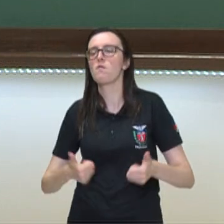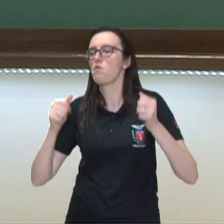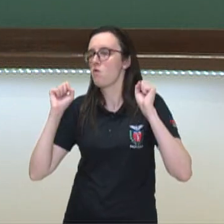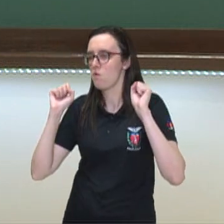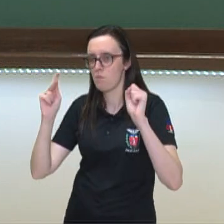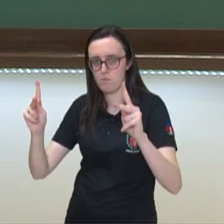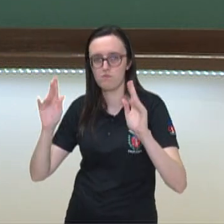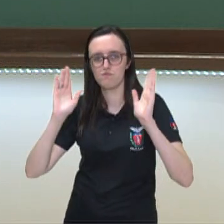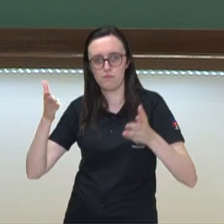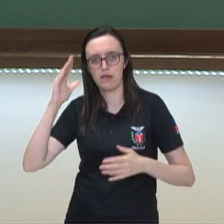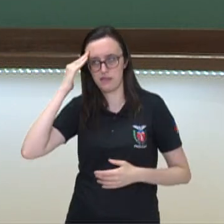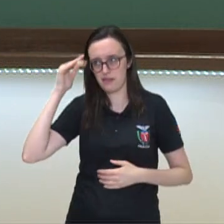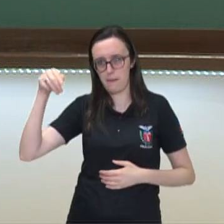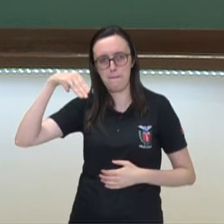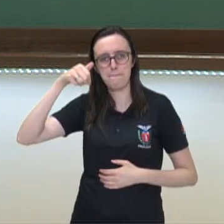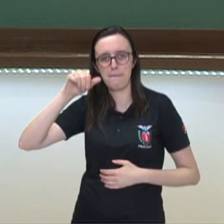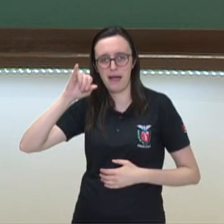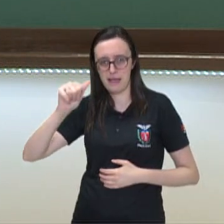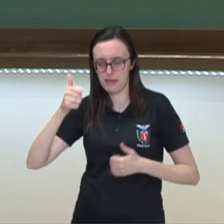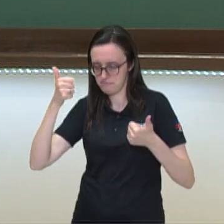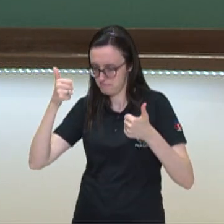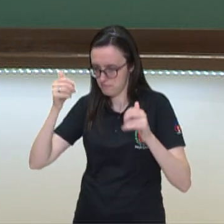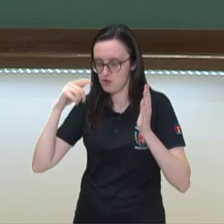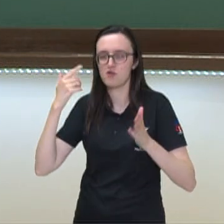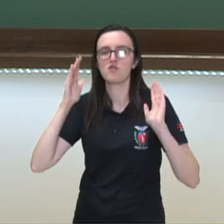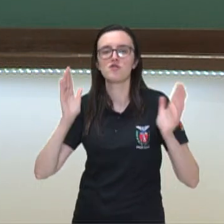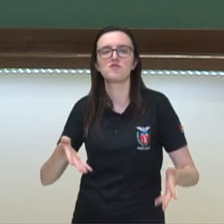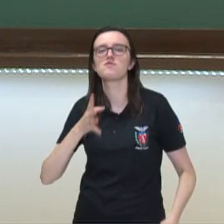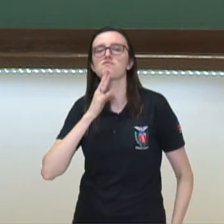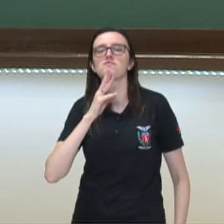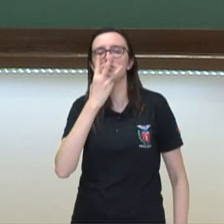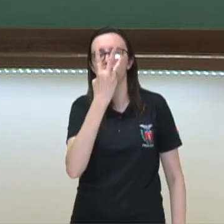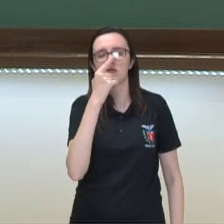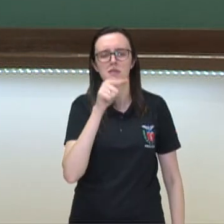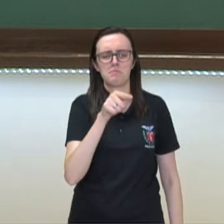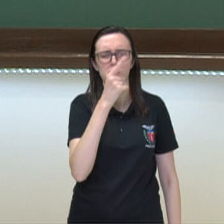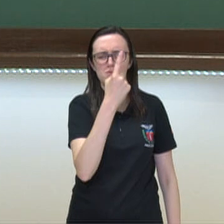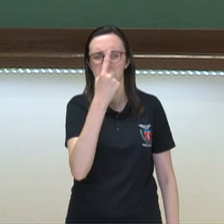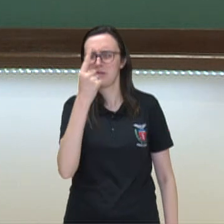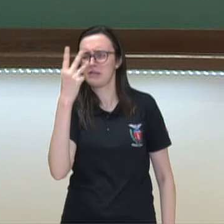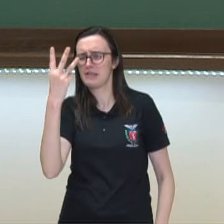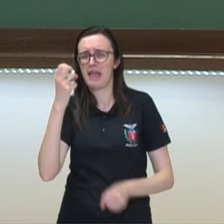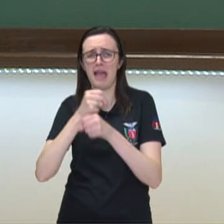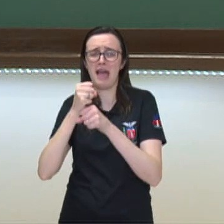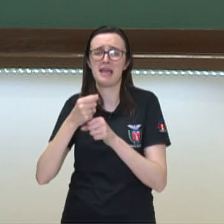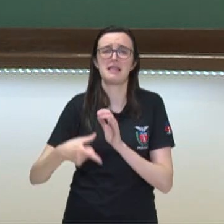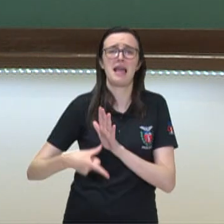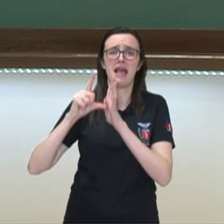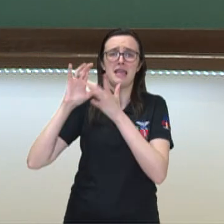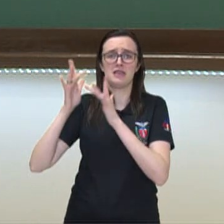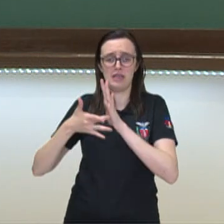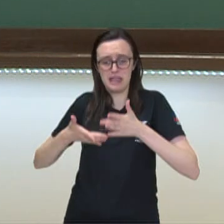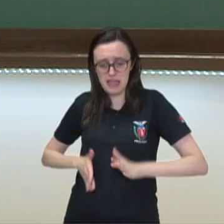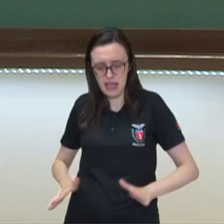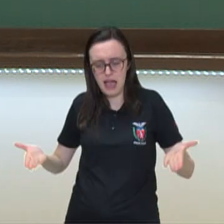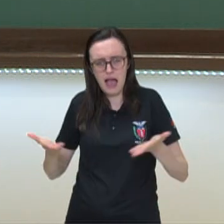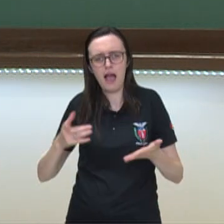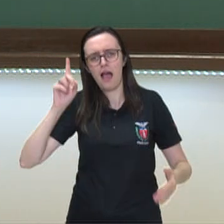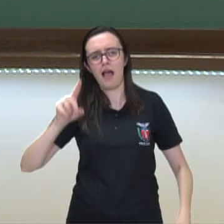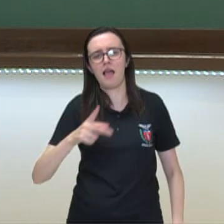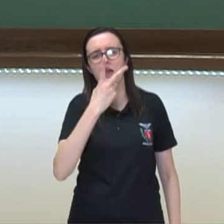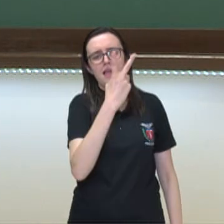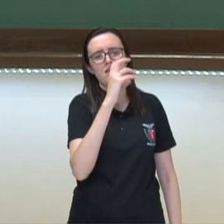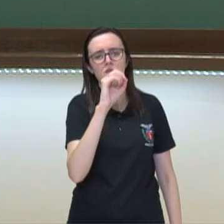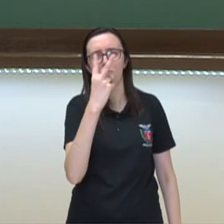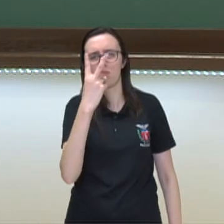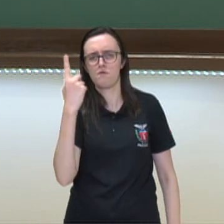calendário maia, e aí eu falei aqui, 3013 a.C., E agora estamos em 2021